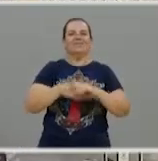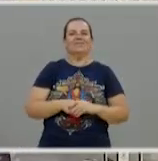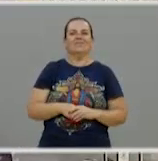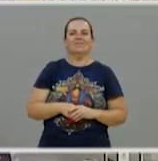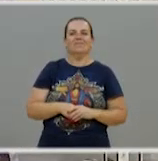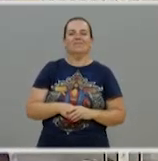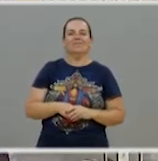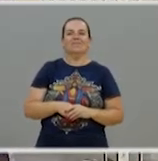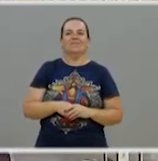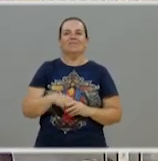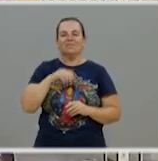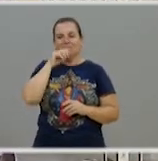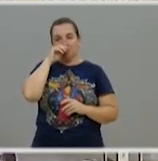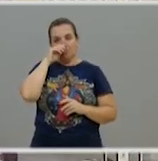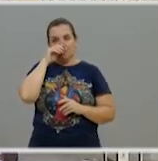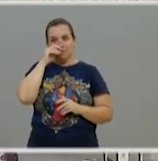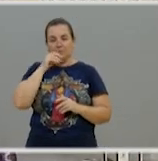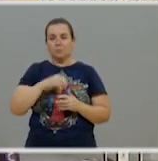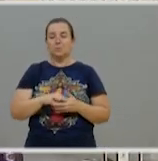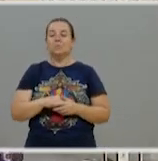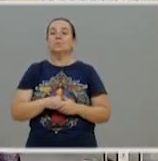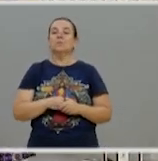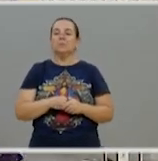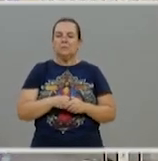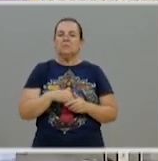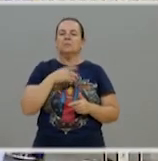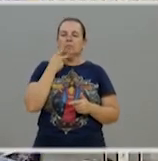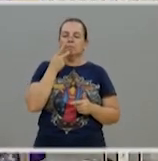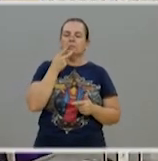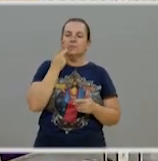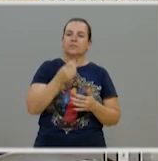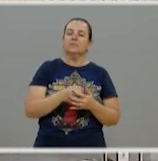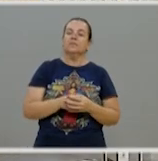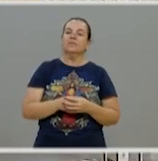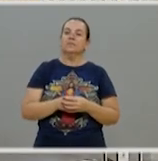continue só a cadência. Eu falava tanto,